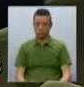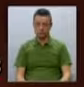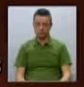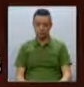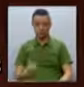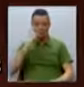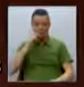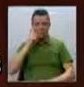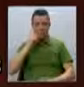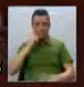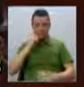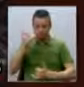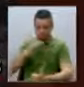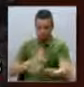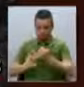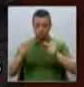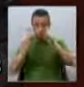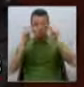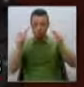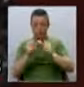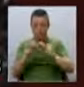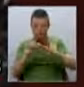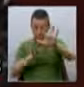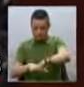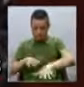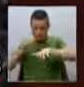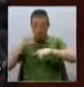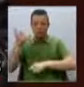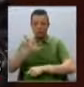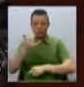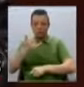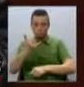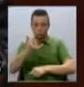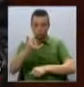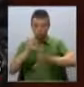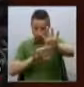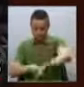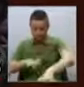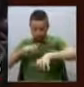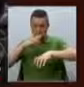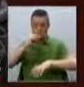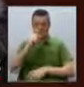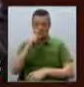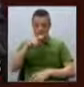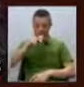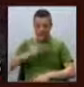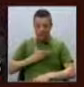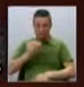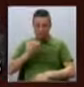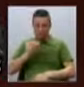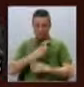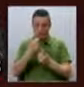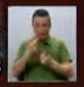defendo uma renovação do nosso sistema parlamentar com uma segunda Câmara parlamentar um senado eleito em contraciclo